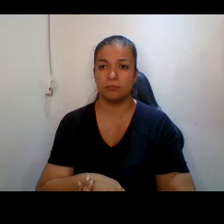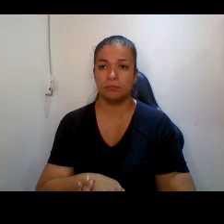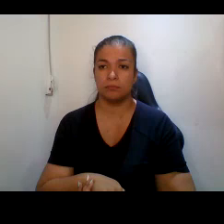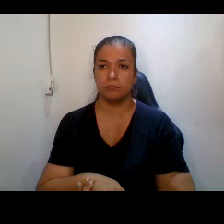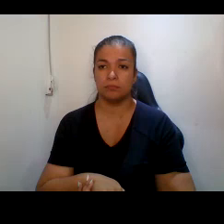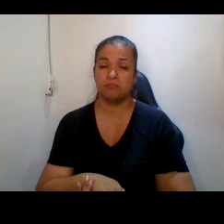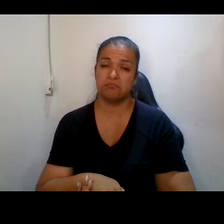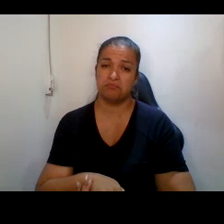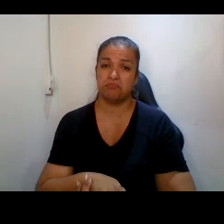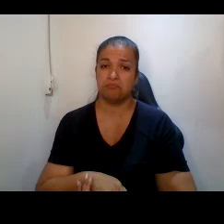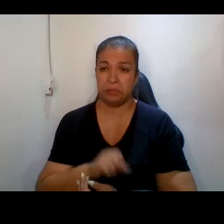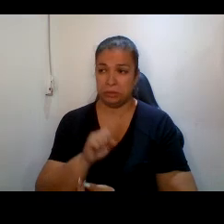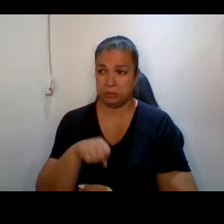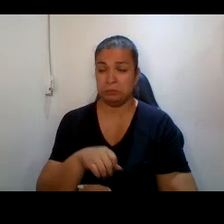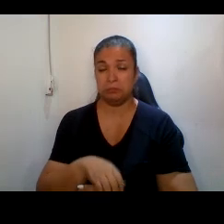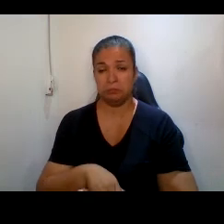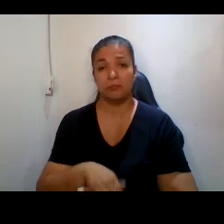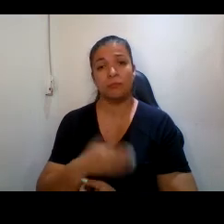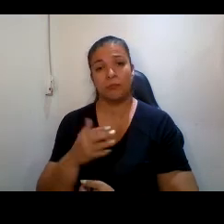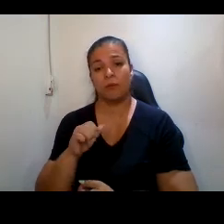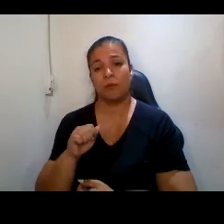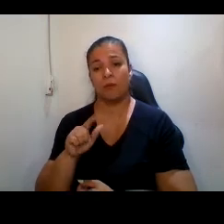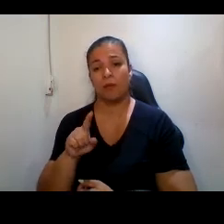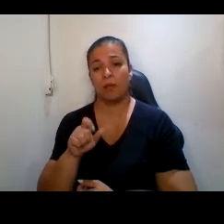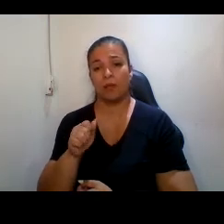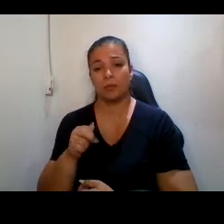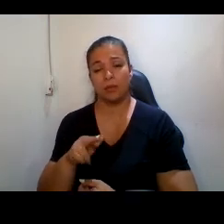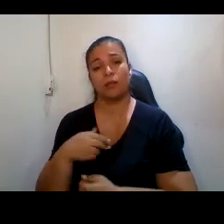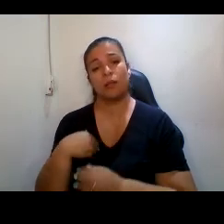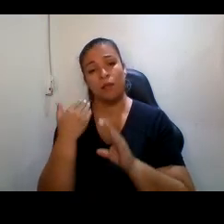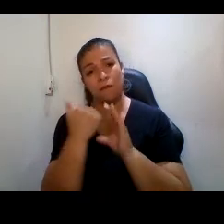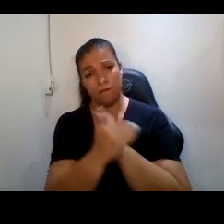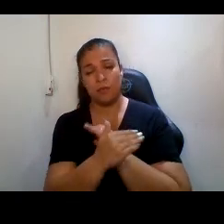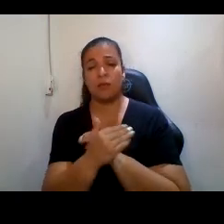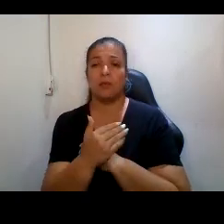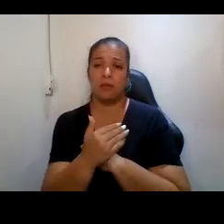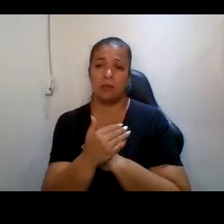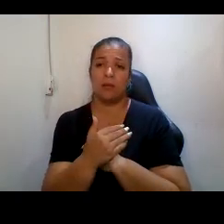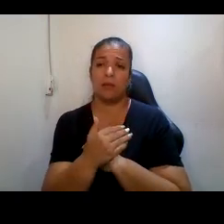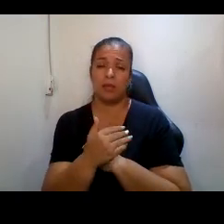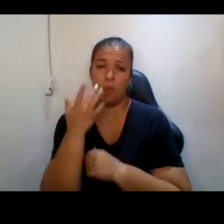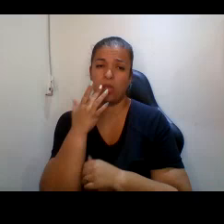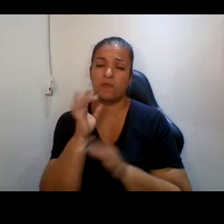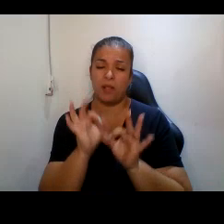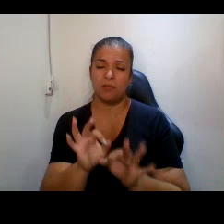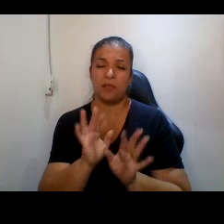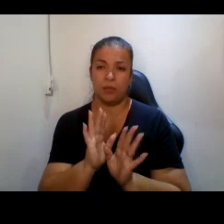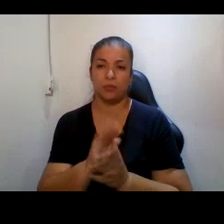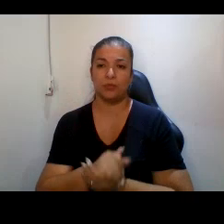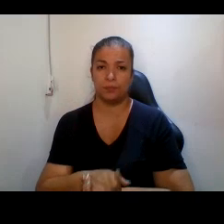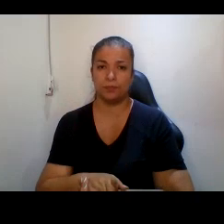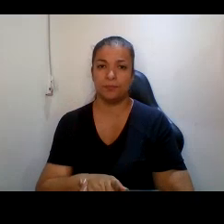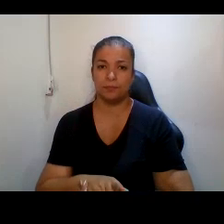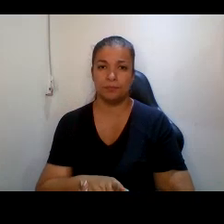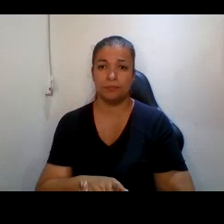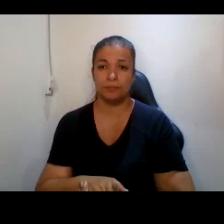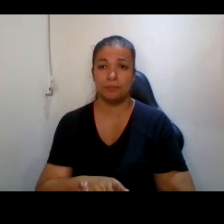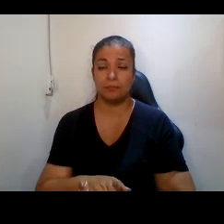Então tá, Alexander, envia e eu acho que vai dar certo, então, tá? Mas se